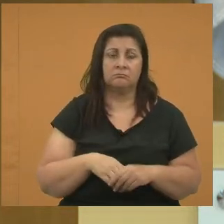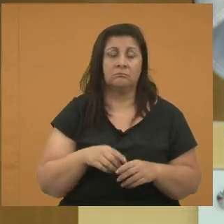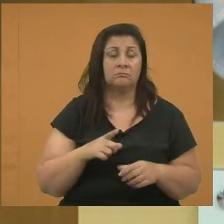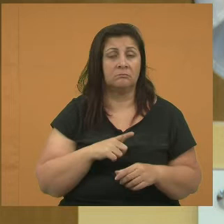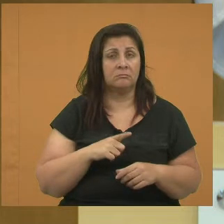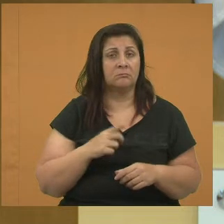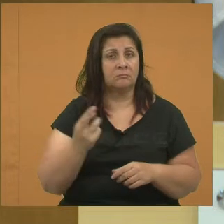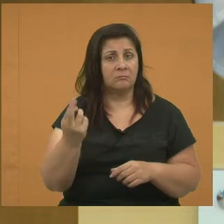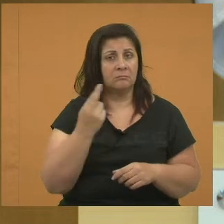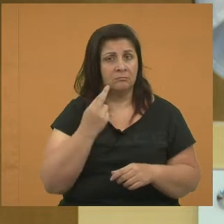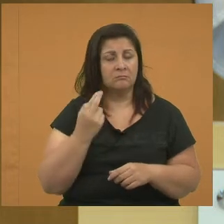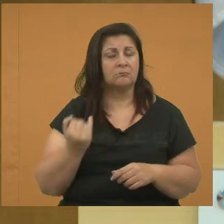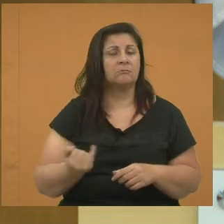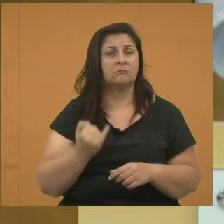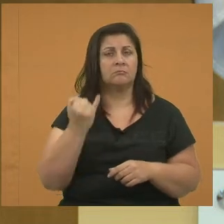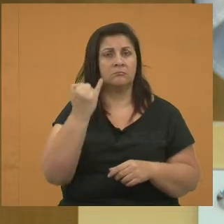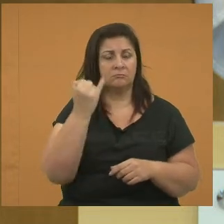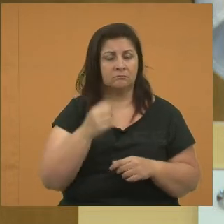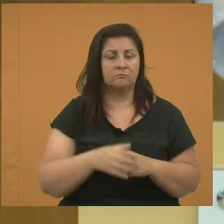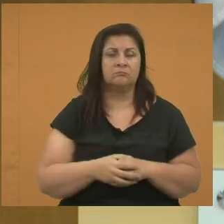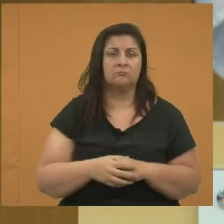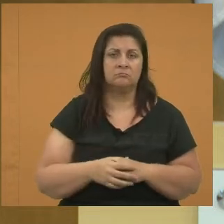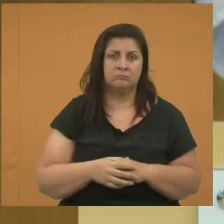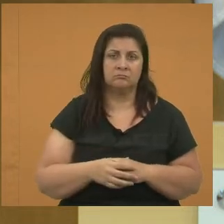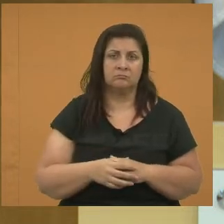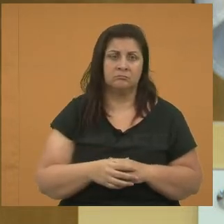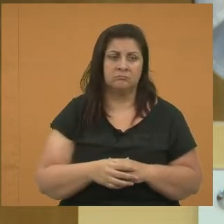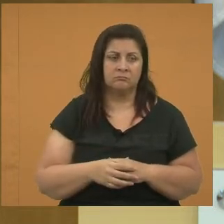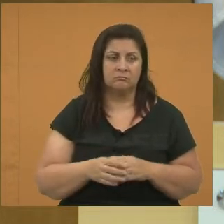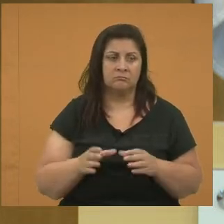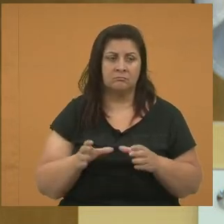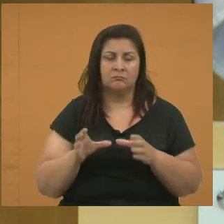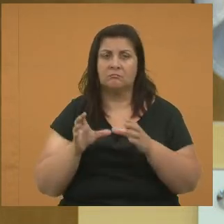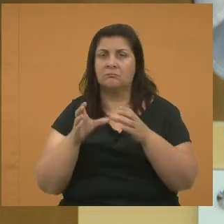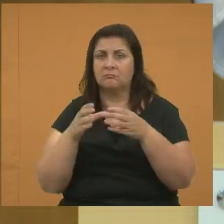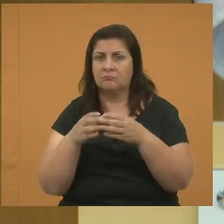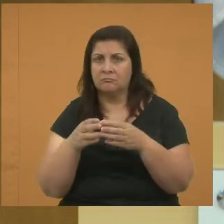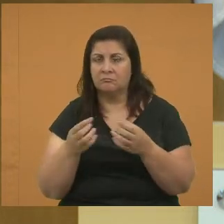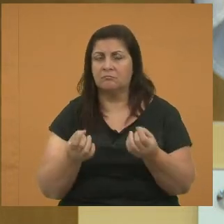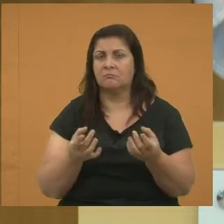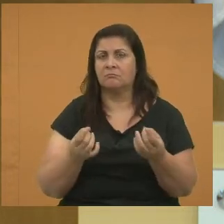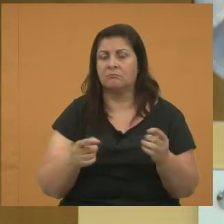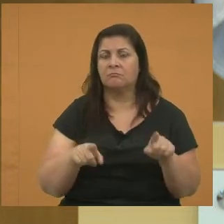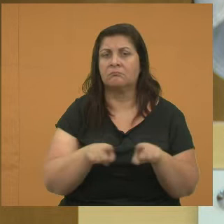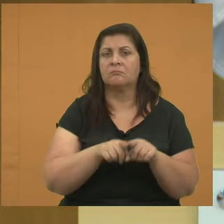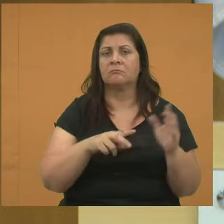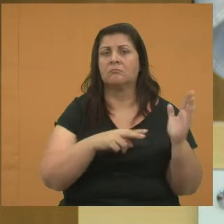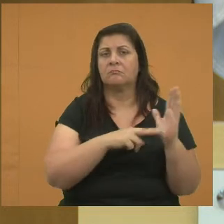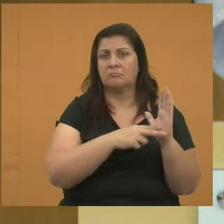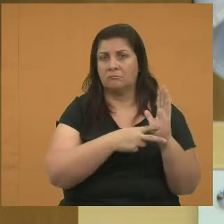muito importante para o comércio de Jacareí. A Associação Comercial e o Sindicato